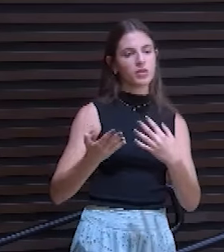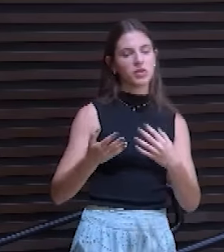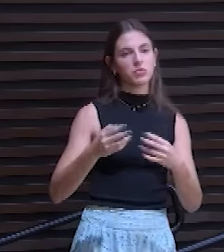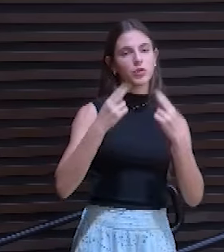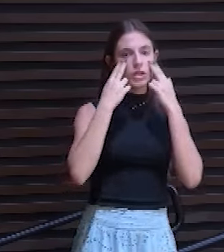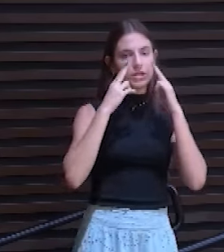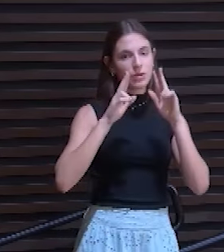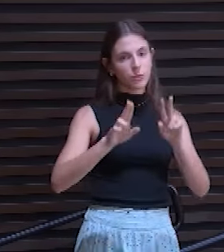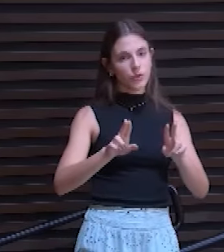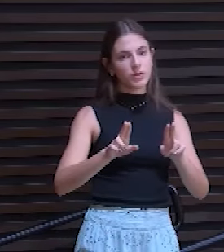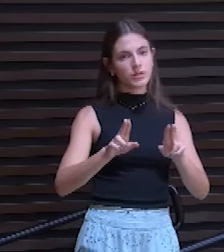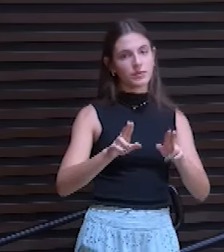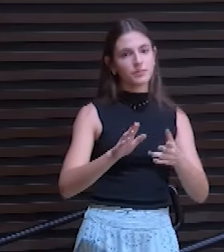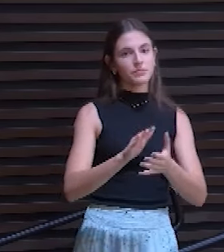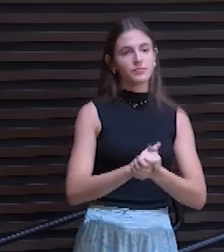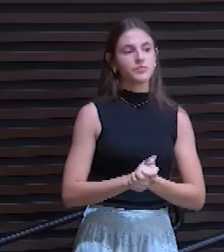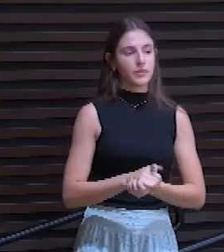o combate da fé.